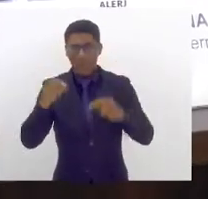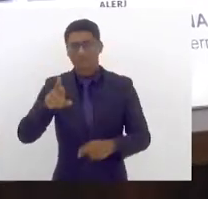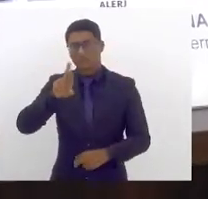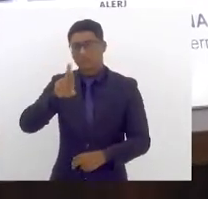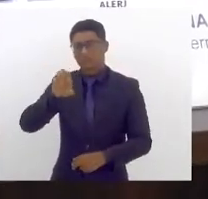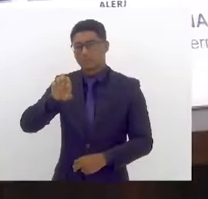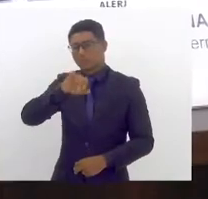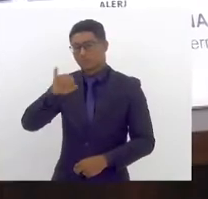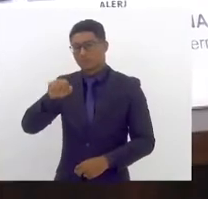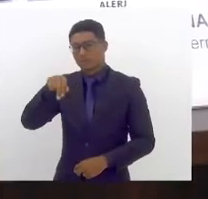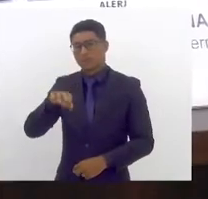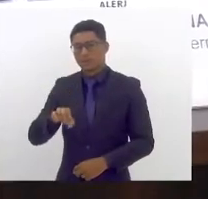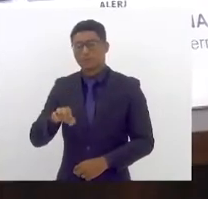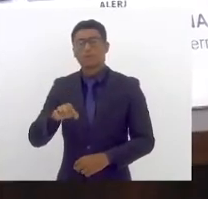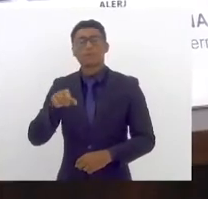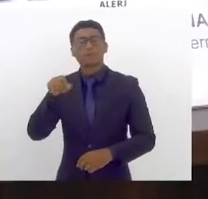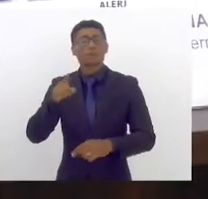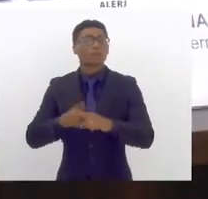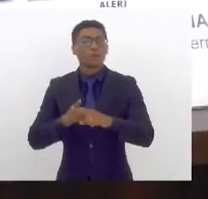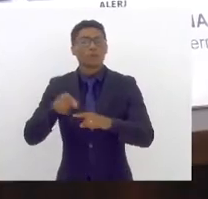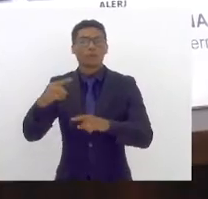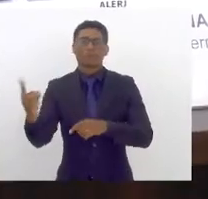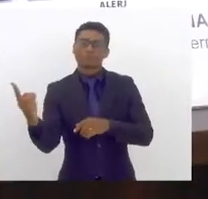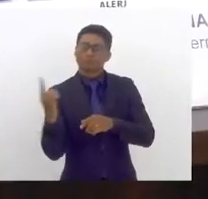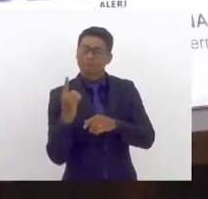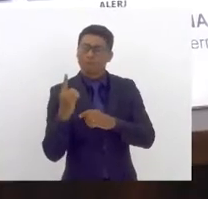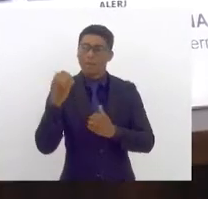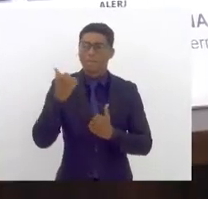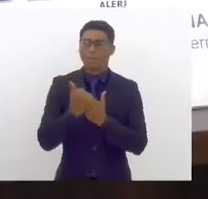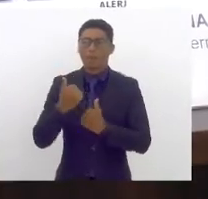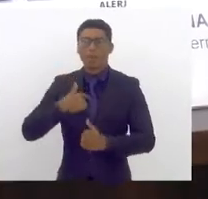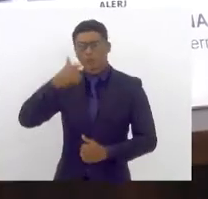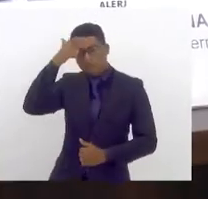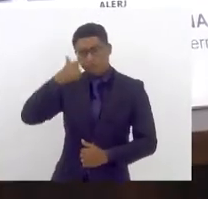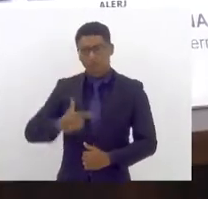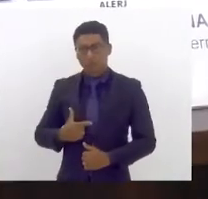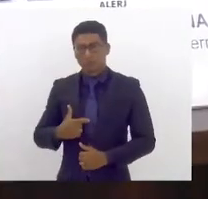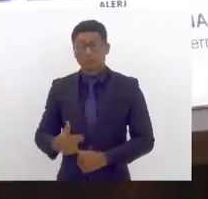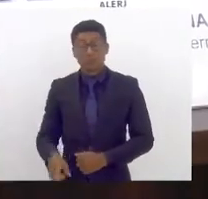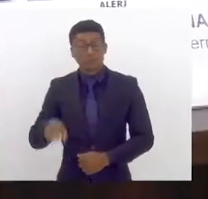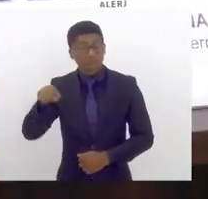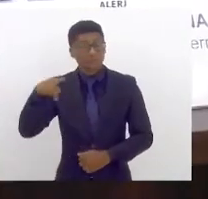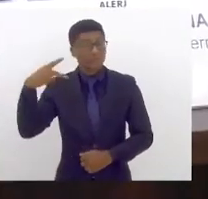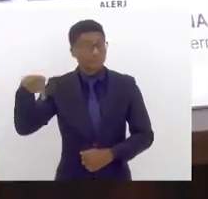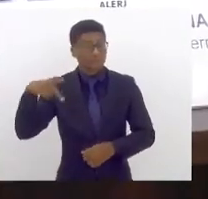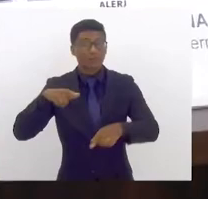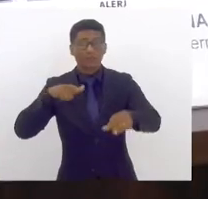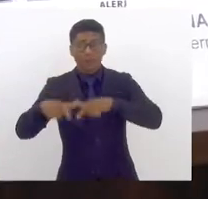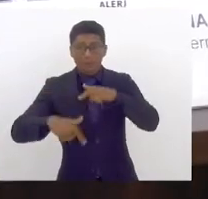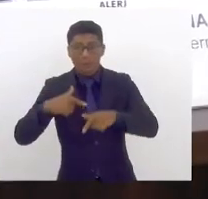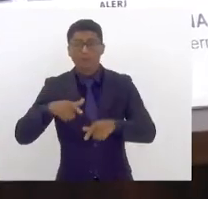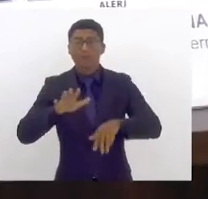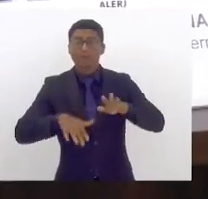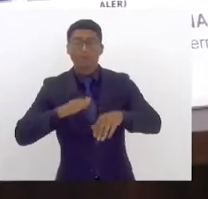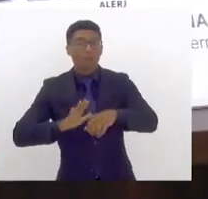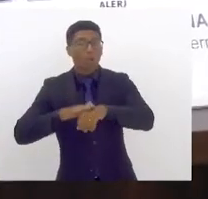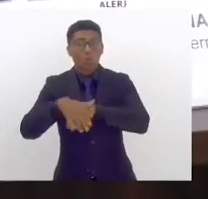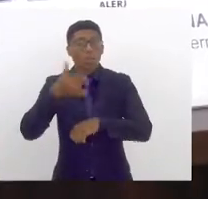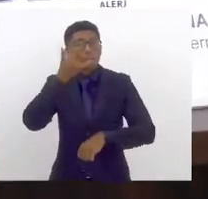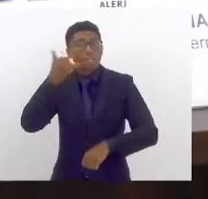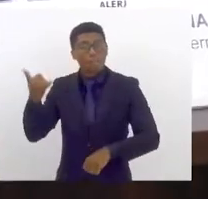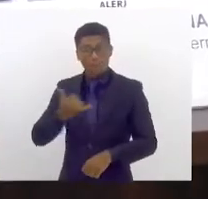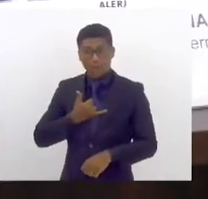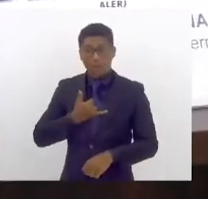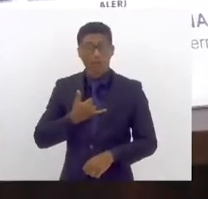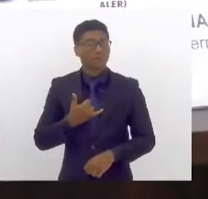que foi rede de apoio para mim às vezes assim ela não corre dela às vezes de noite ela me ligava me me me me me